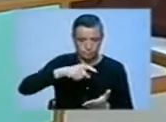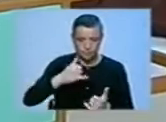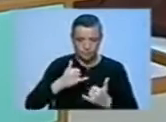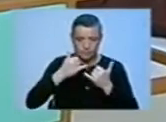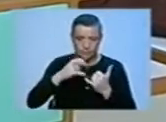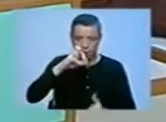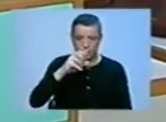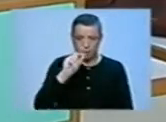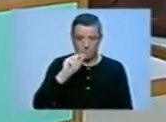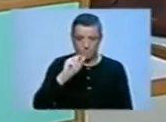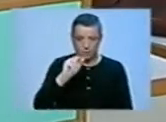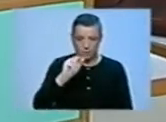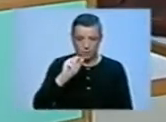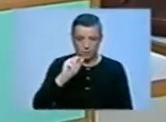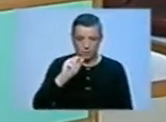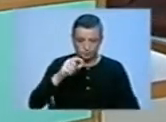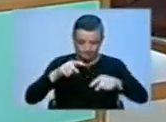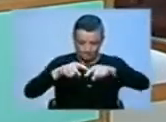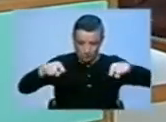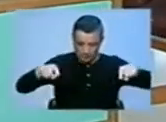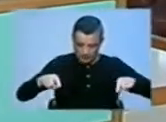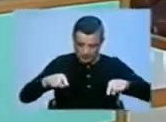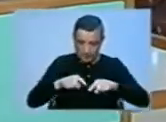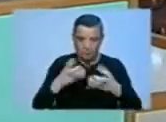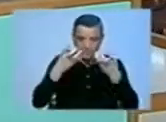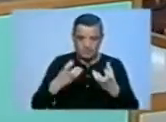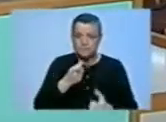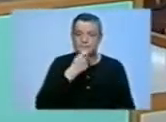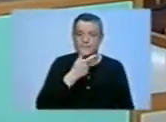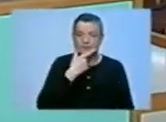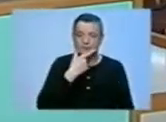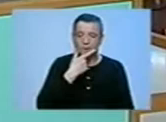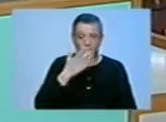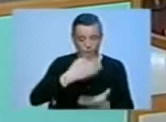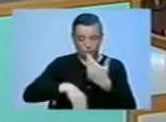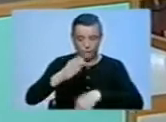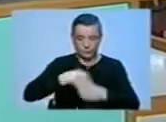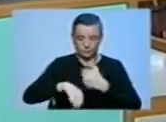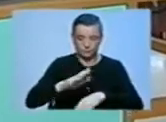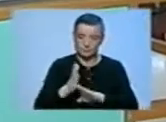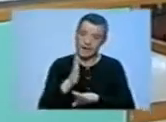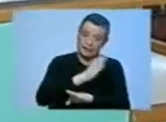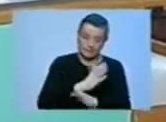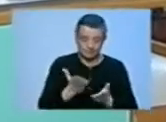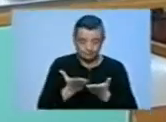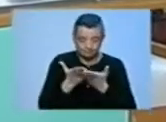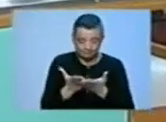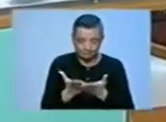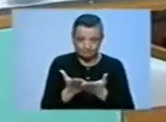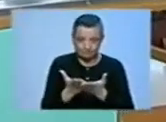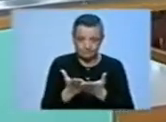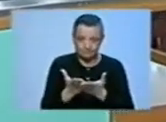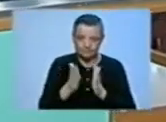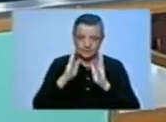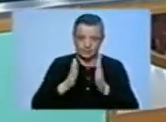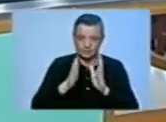estes oito minutos de termos os candangos mais afiada com fez com os faróis em cima vamos tentar retirar os alunos que eu já contei previamente vamos retirá los e